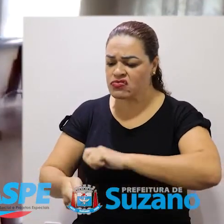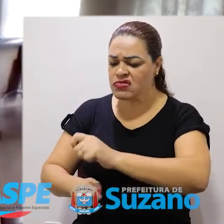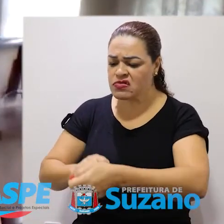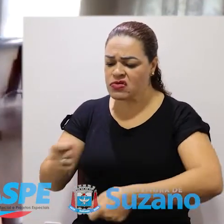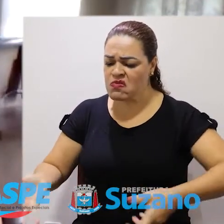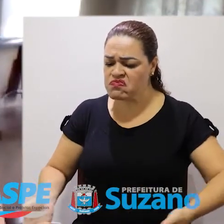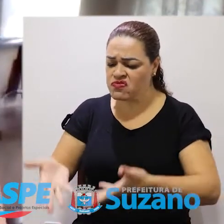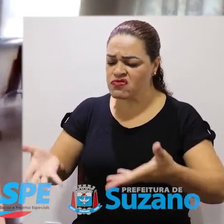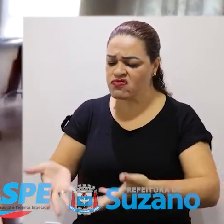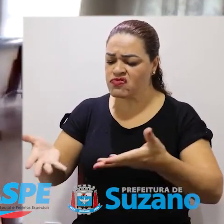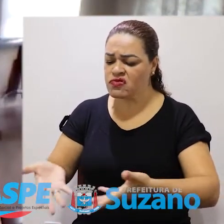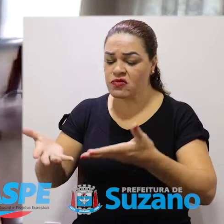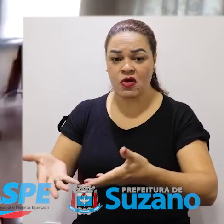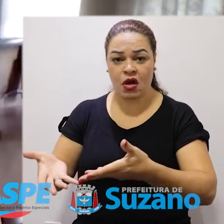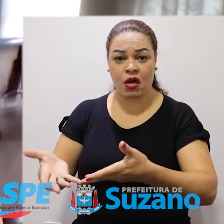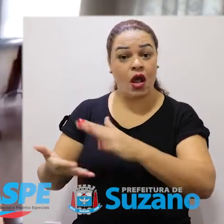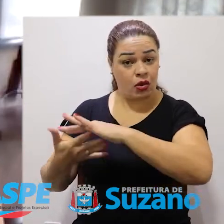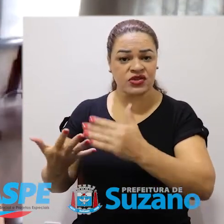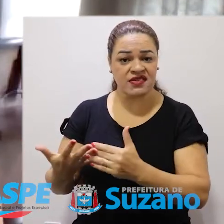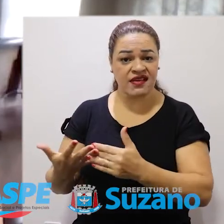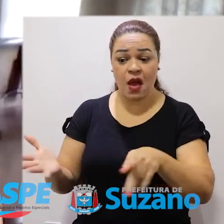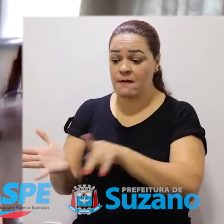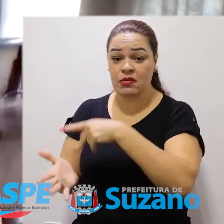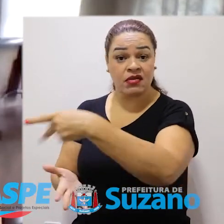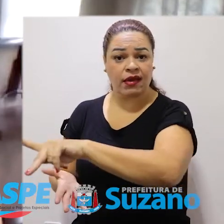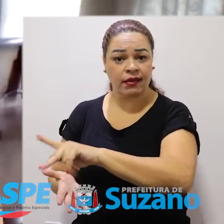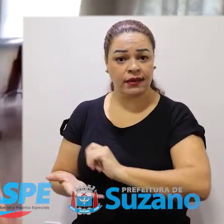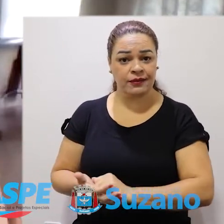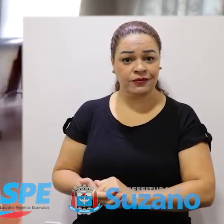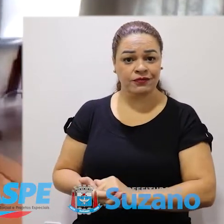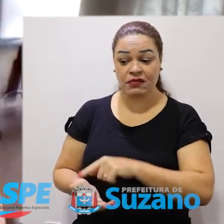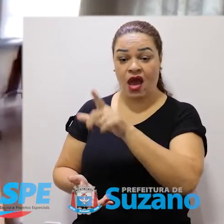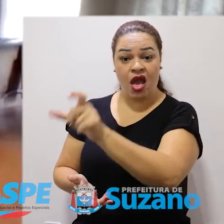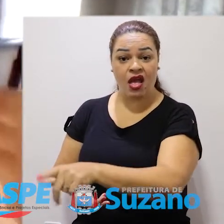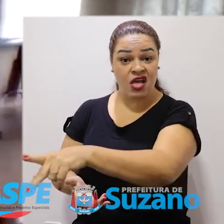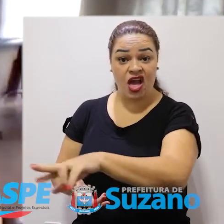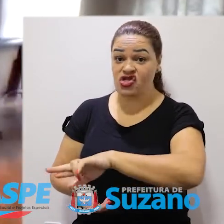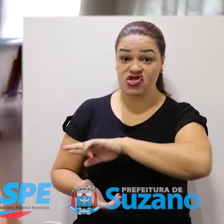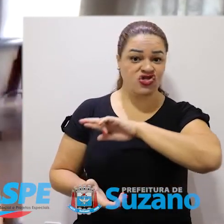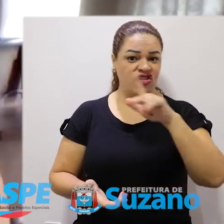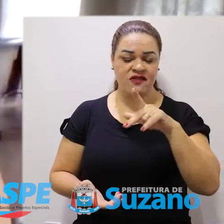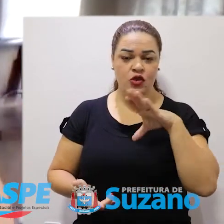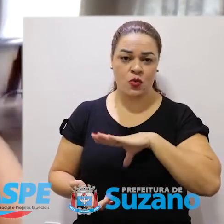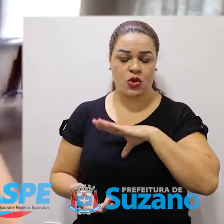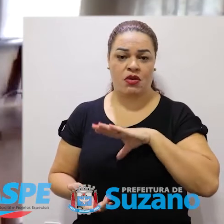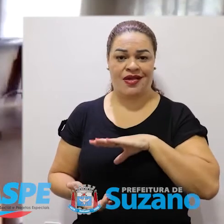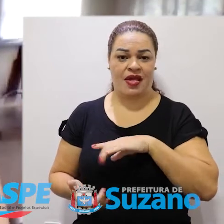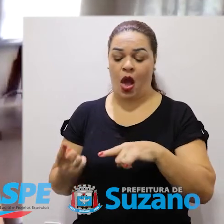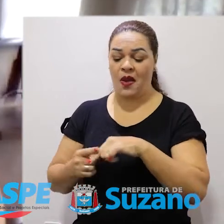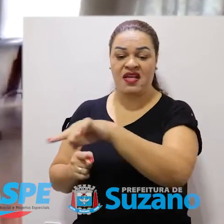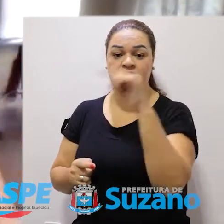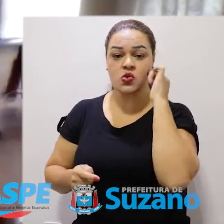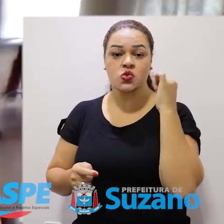universo linguístico? Pela língua de sinais. Eu não posso fazer isso pela língua portuguesa. A língua portuguesa não permite que a